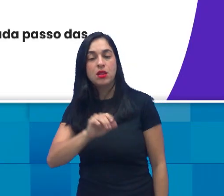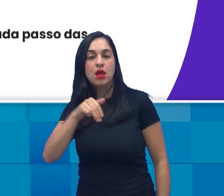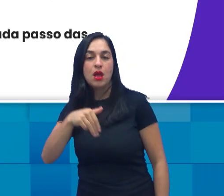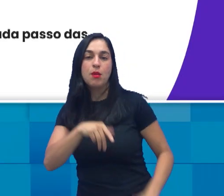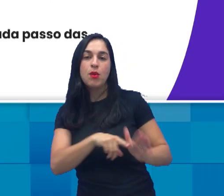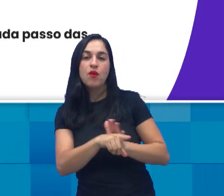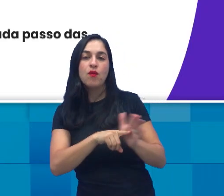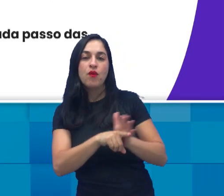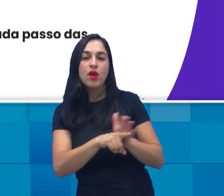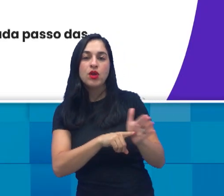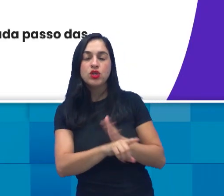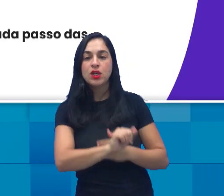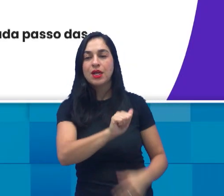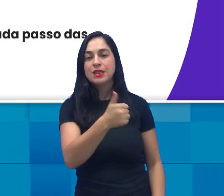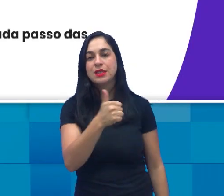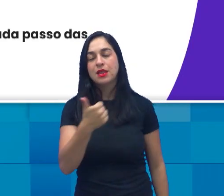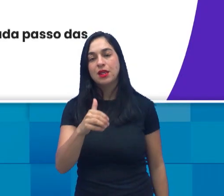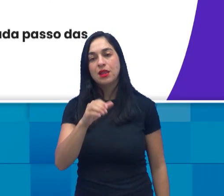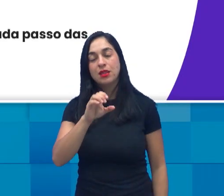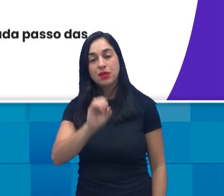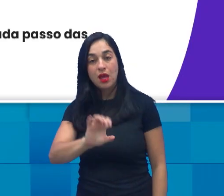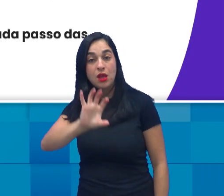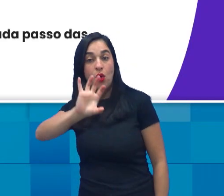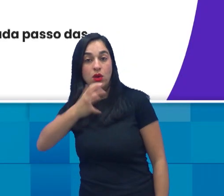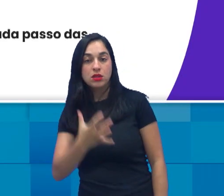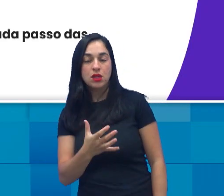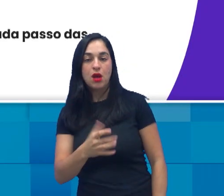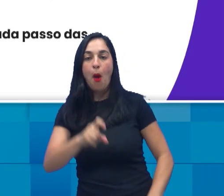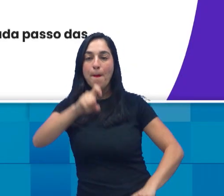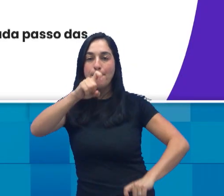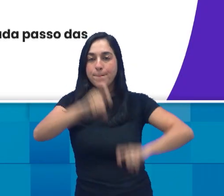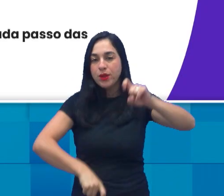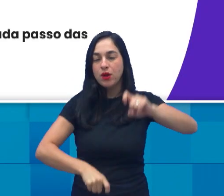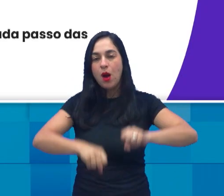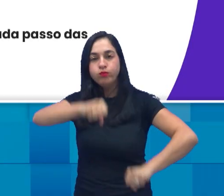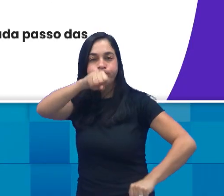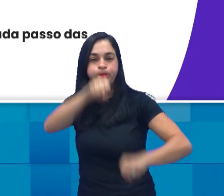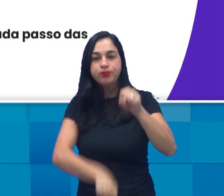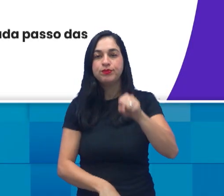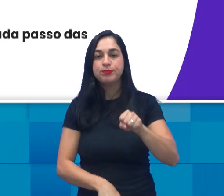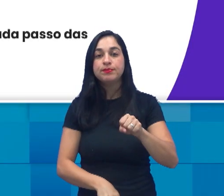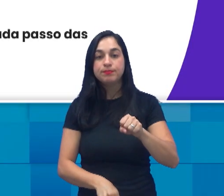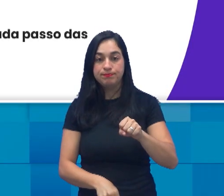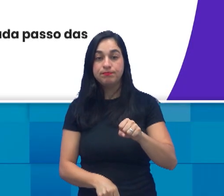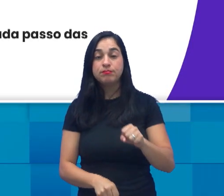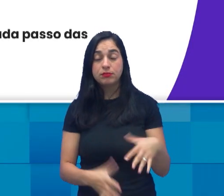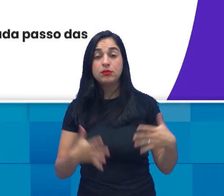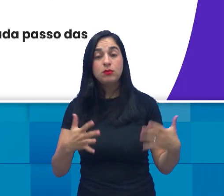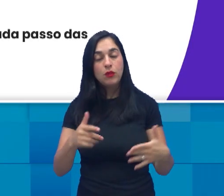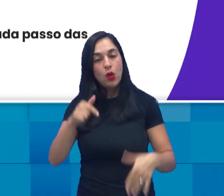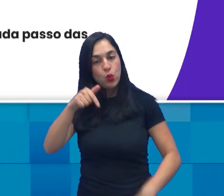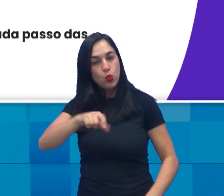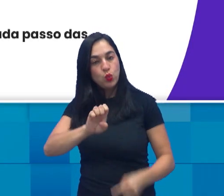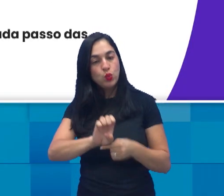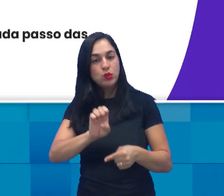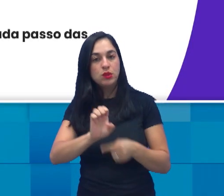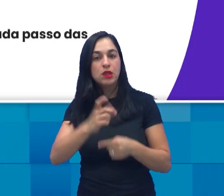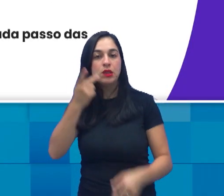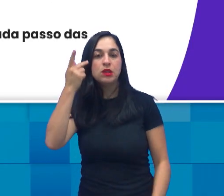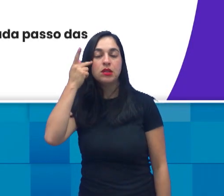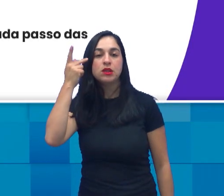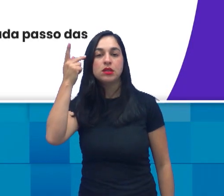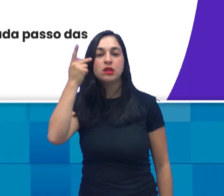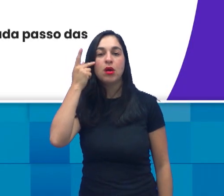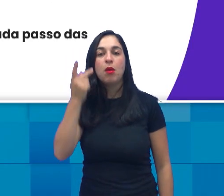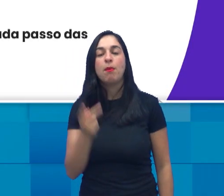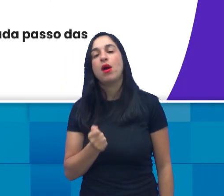menos 110 casos de estupro. No estado de São Paulo, sobre o desgoverno